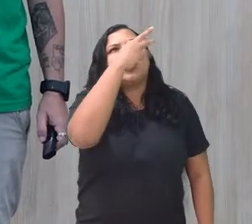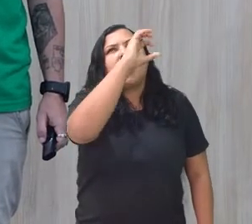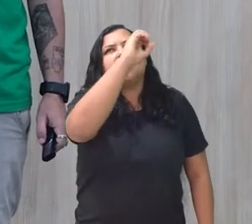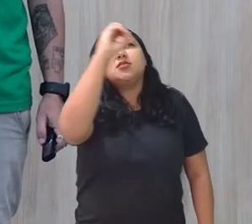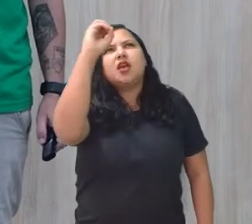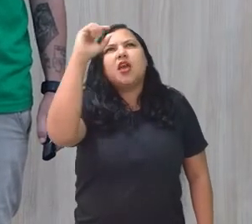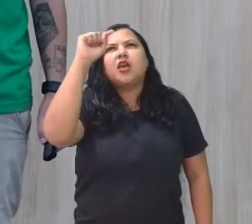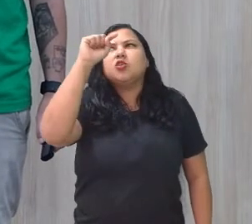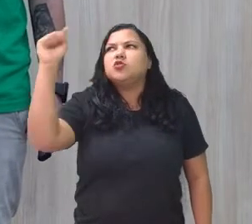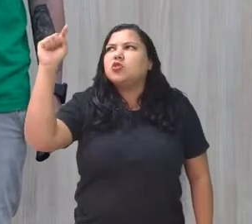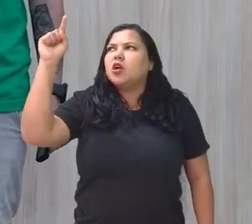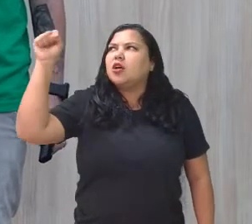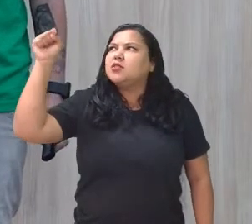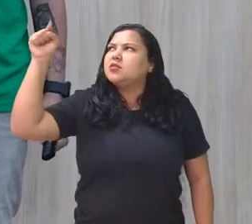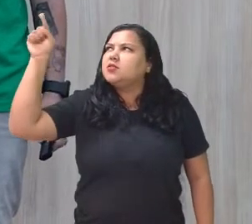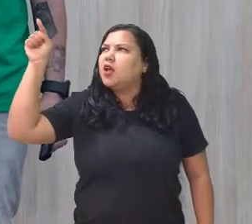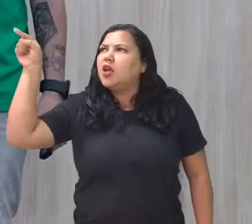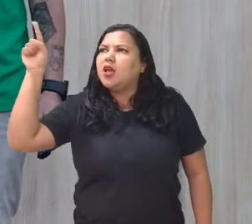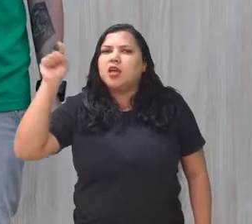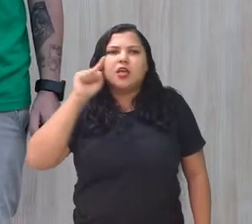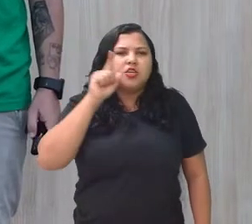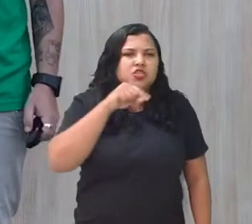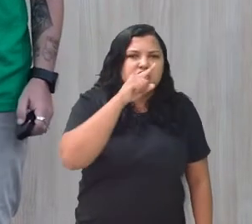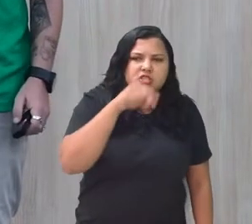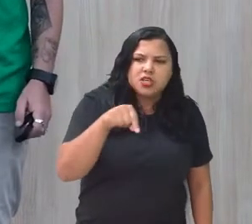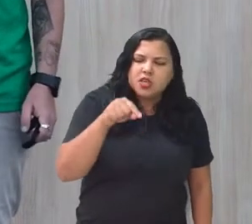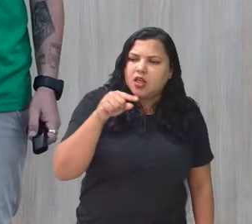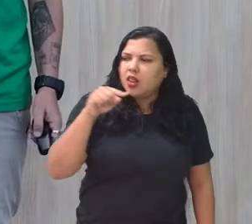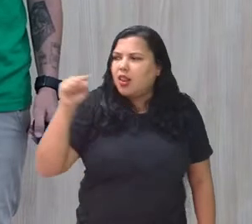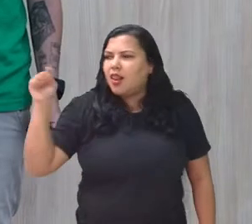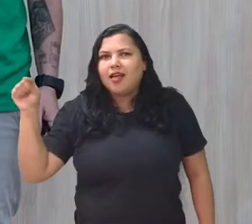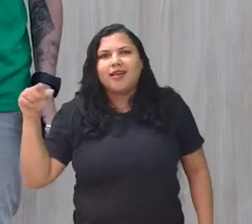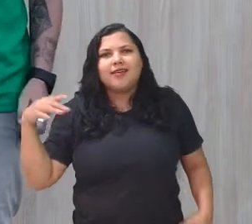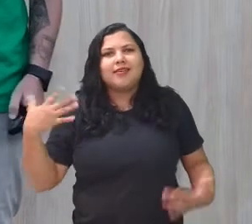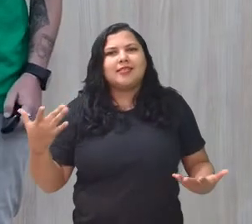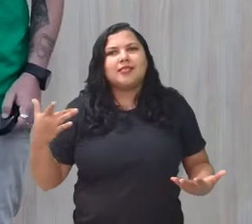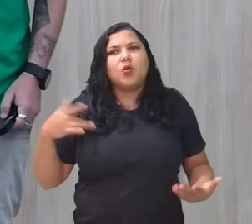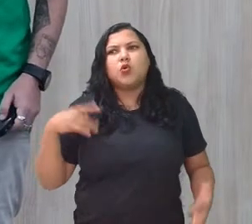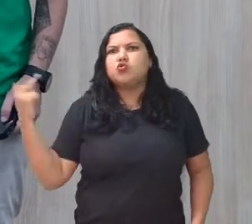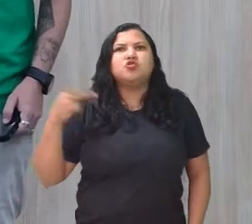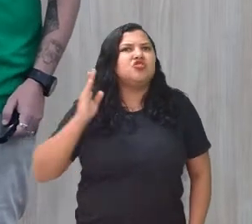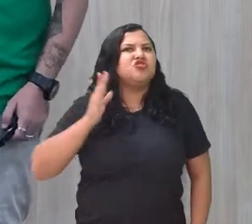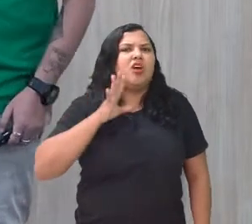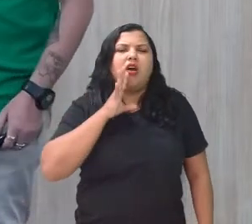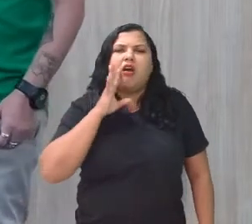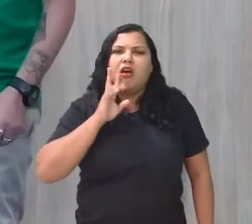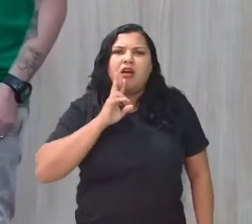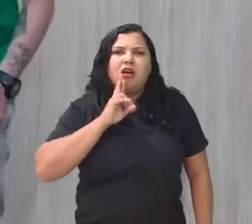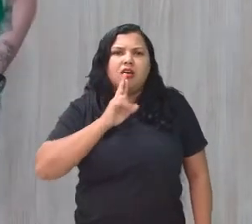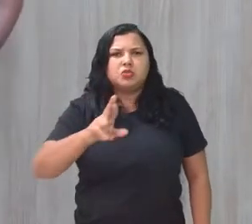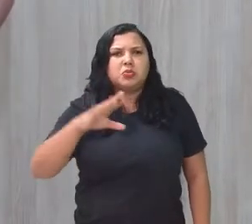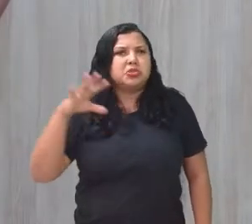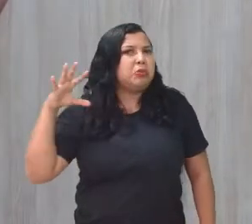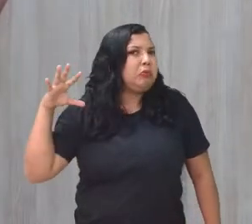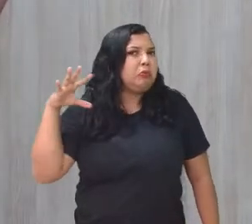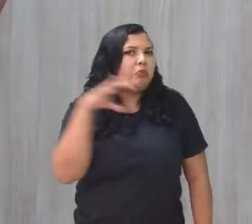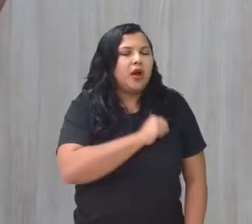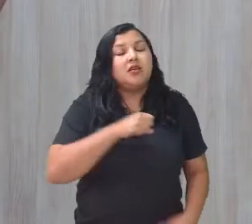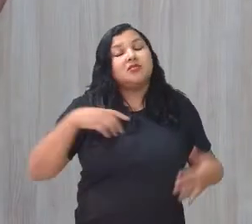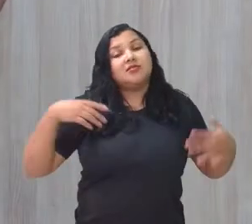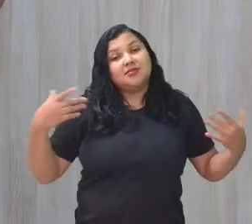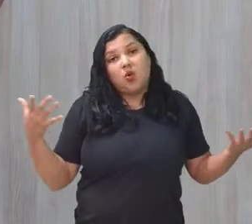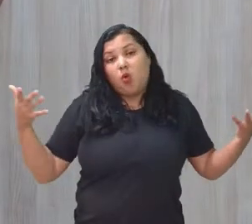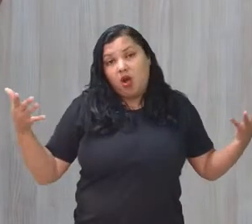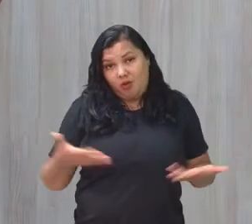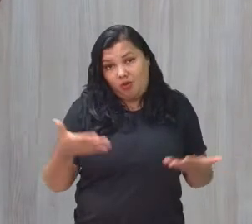300, 100, 15, fazendo todo aquele jogo ali e eles rapidinho chegavam na resposta. Então, na aula de hoje, a gente vai aprender a